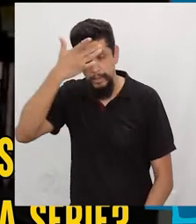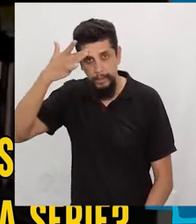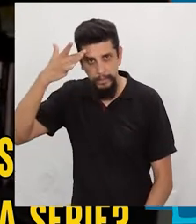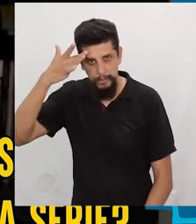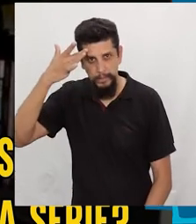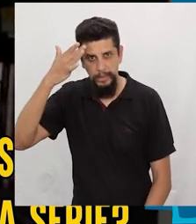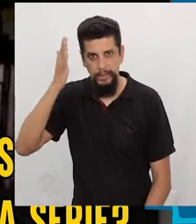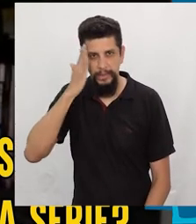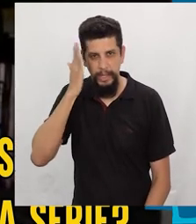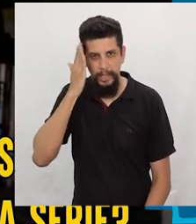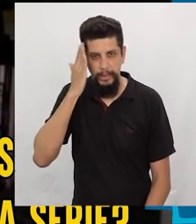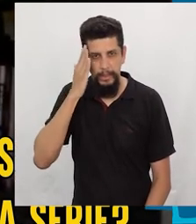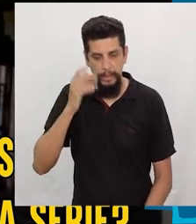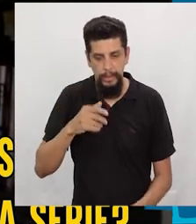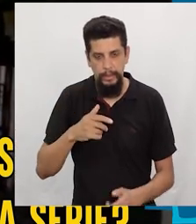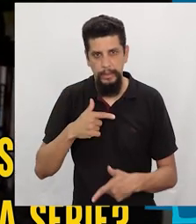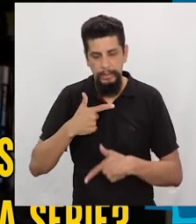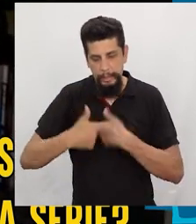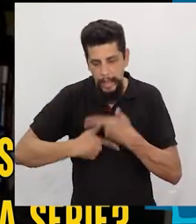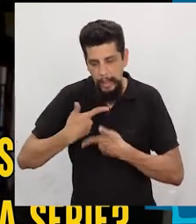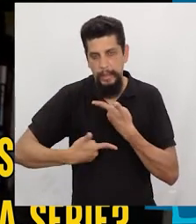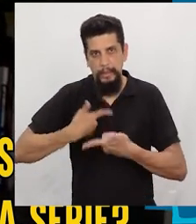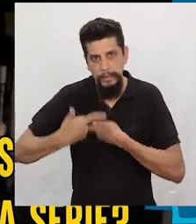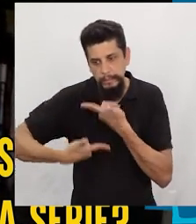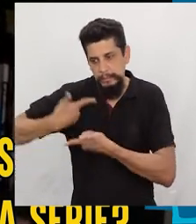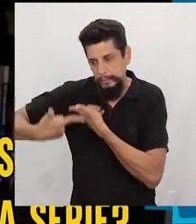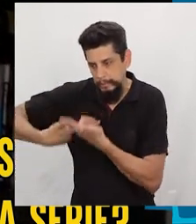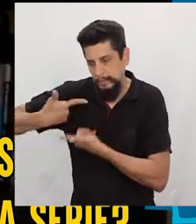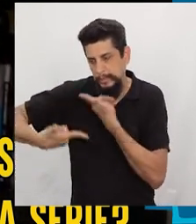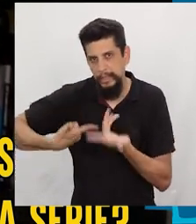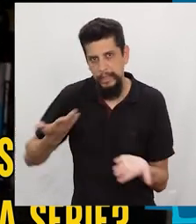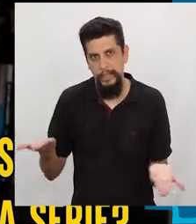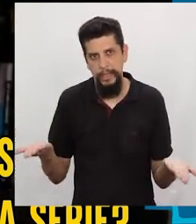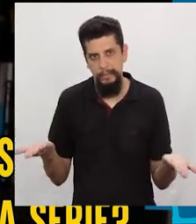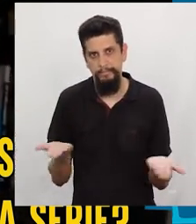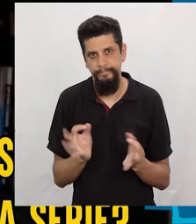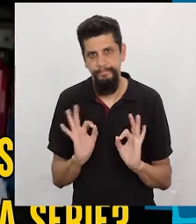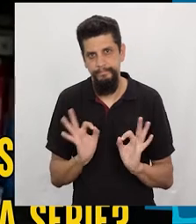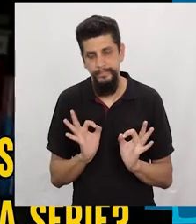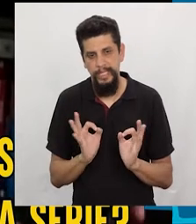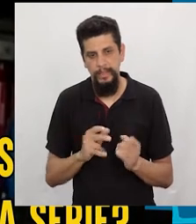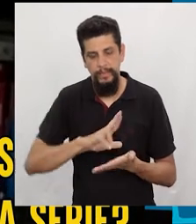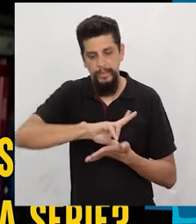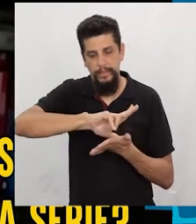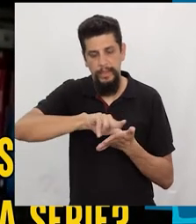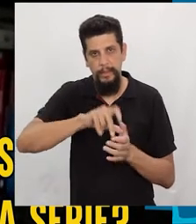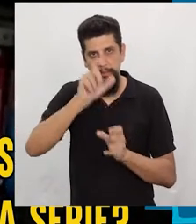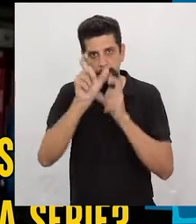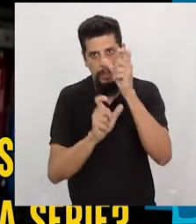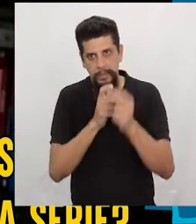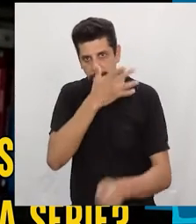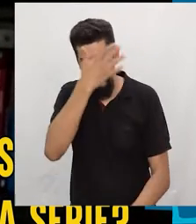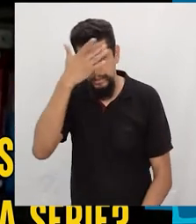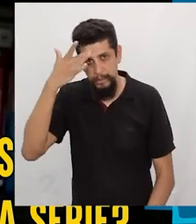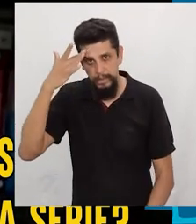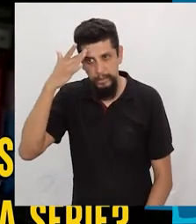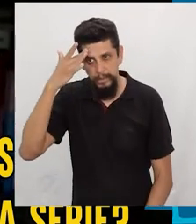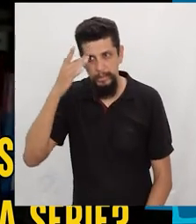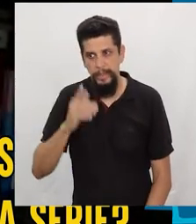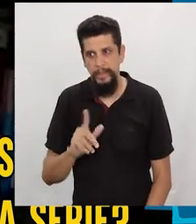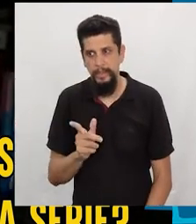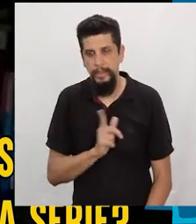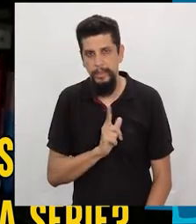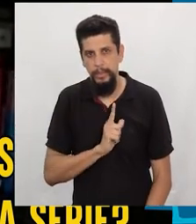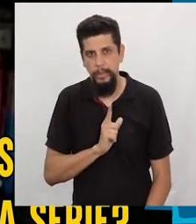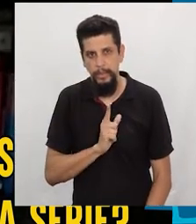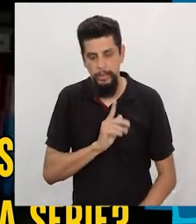faz a sua parte. Sabe aquele trabalho de formiguinha? Cada um vai ajudando o outro. É basicamente isso. São várias pessoas trabalhando para conseguir